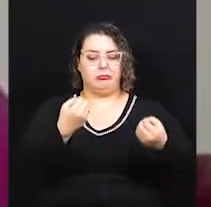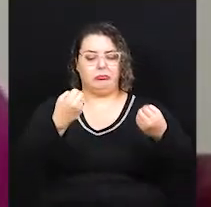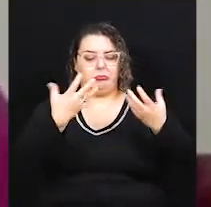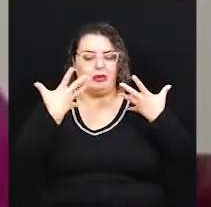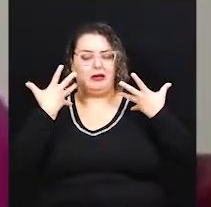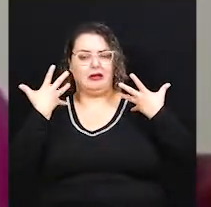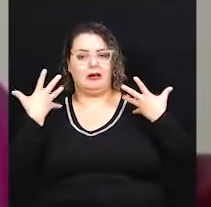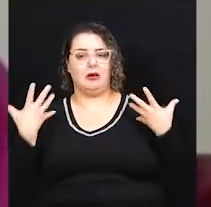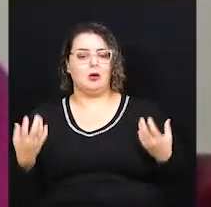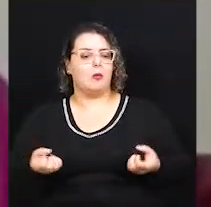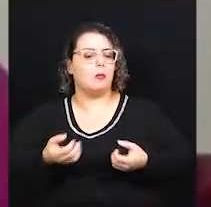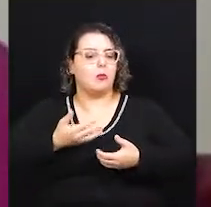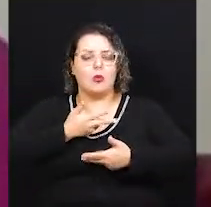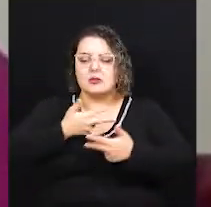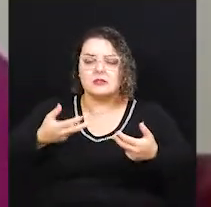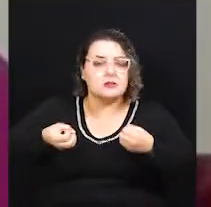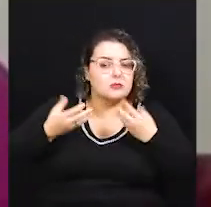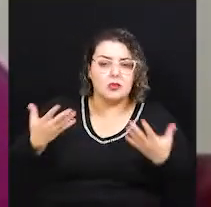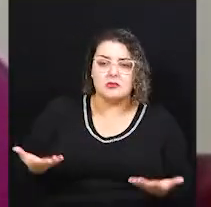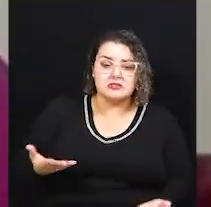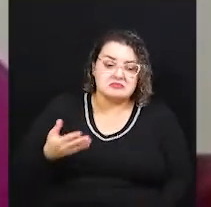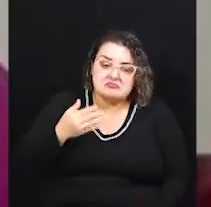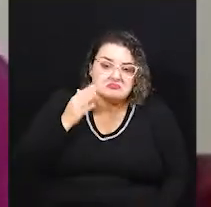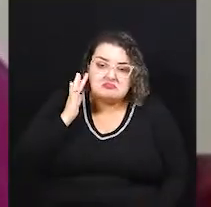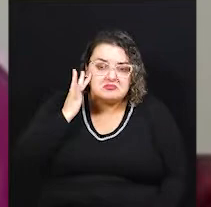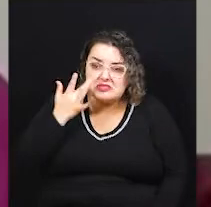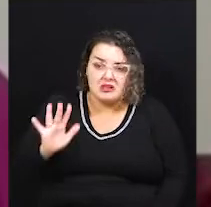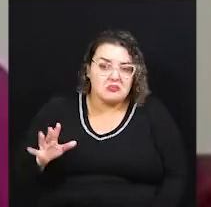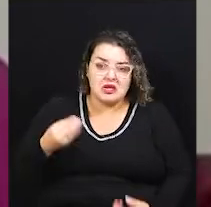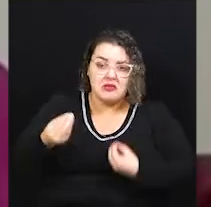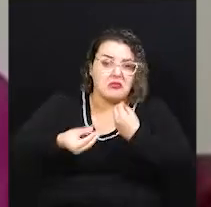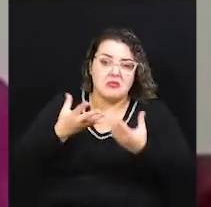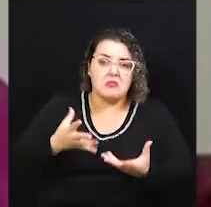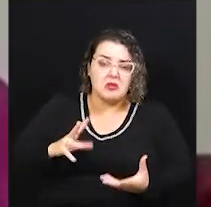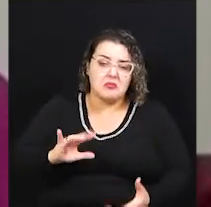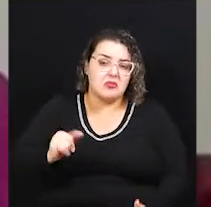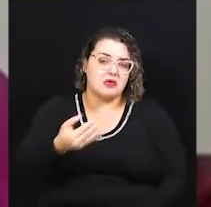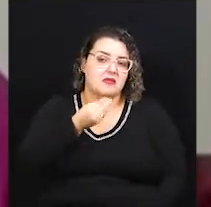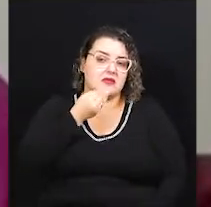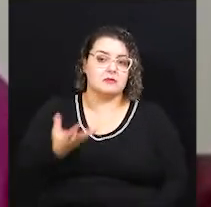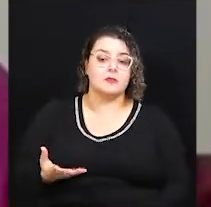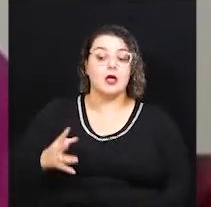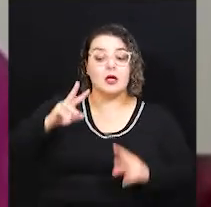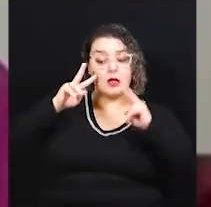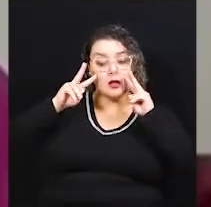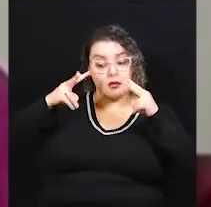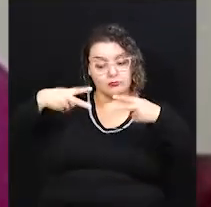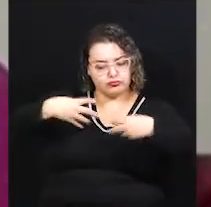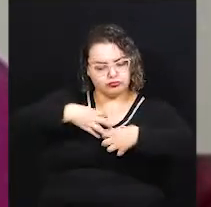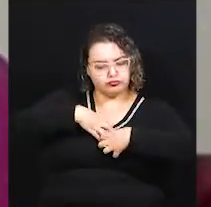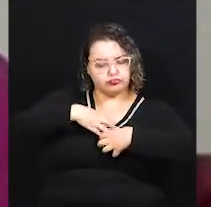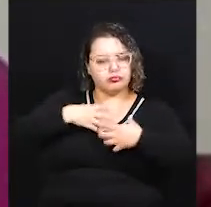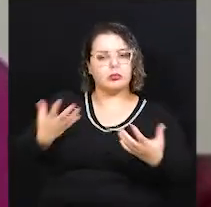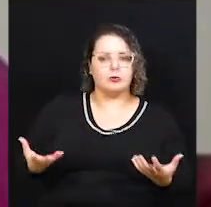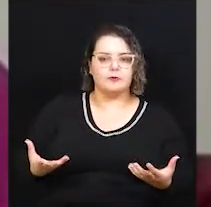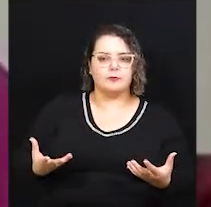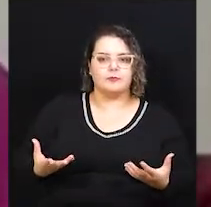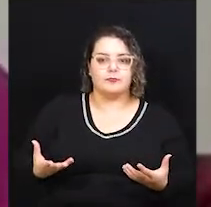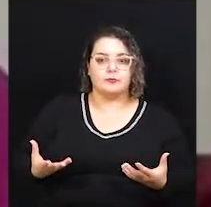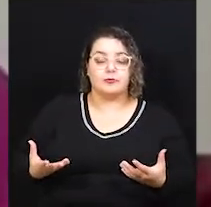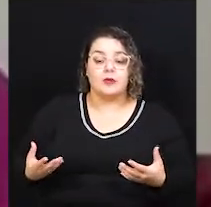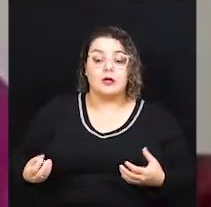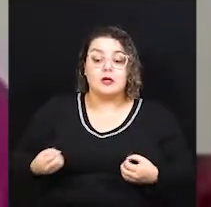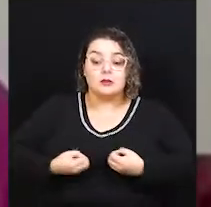saber aproveitar. Então, é por aí, entende? A importância de reconhecer o que está sentindo e os efeitos dominós que